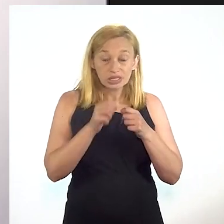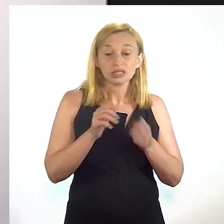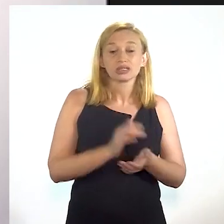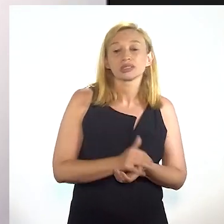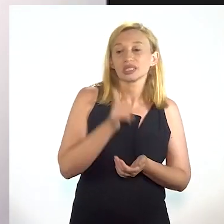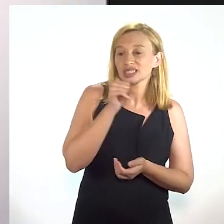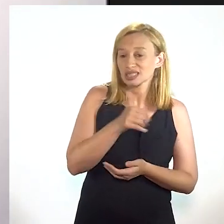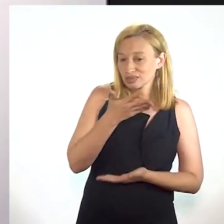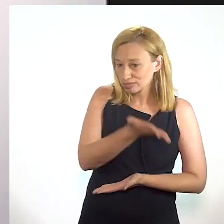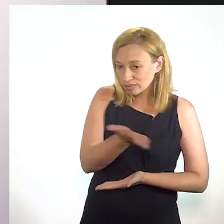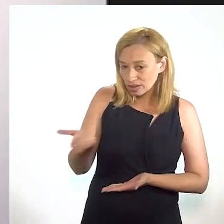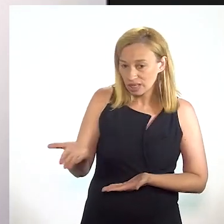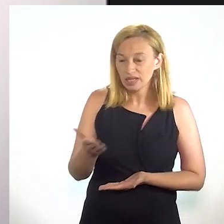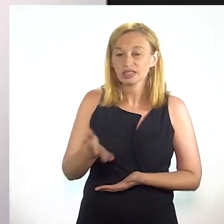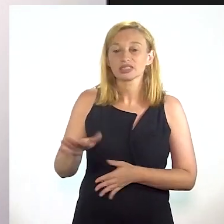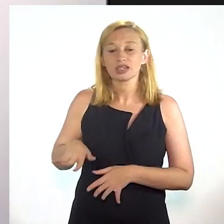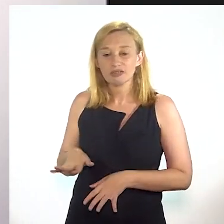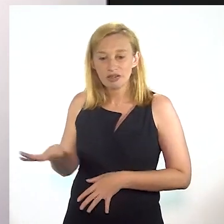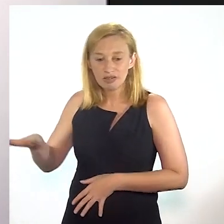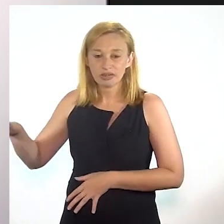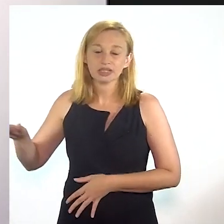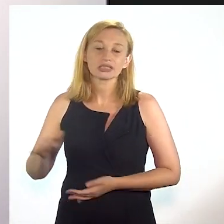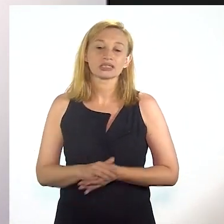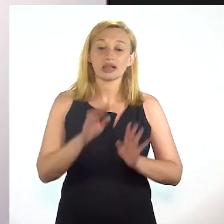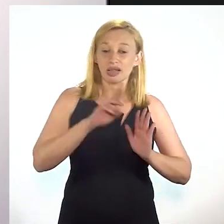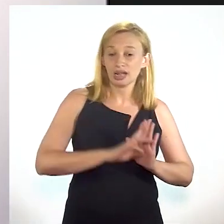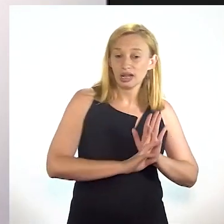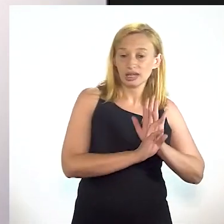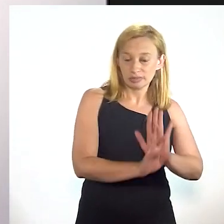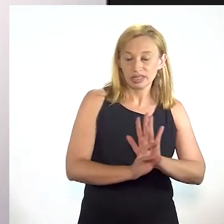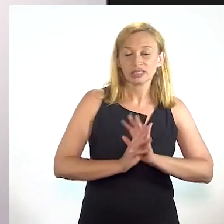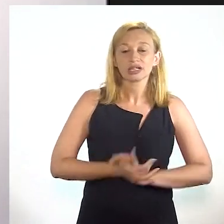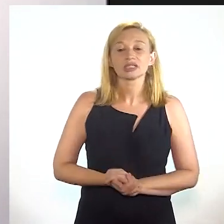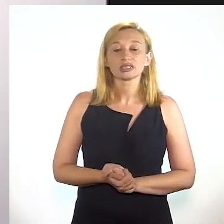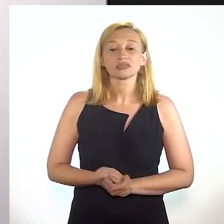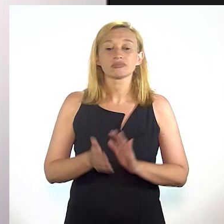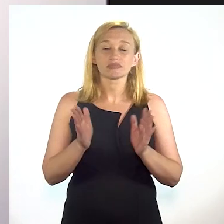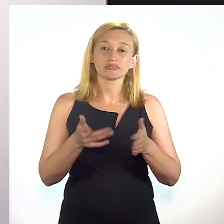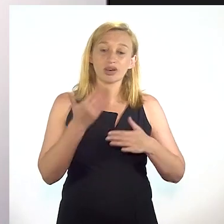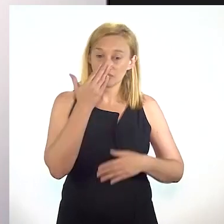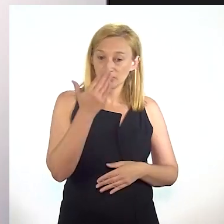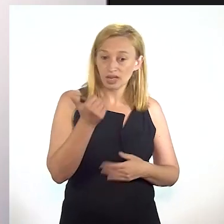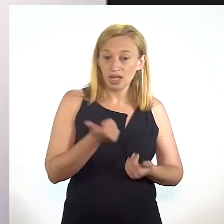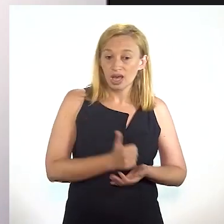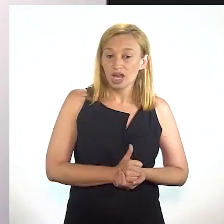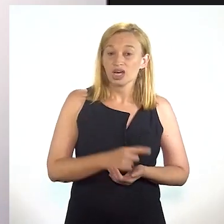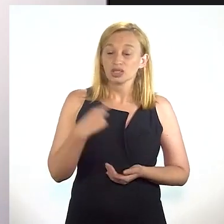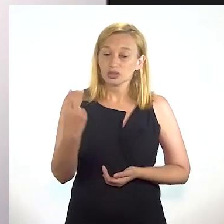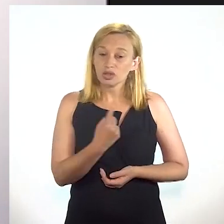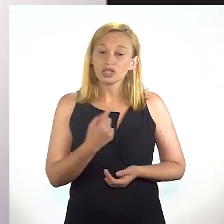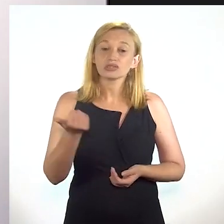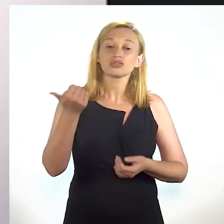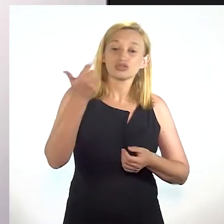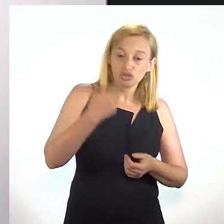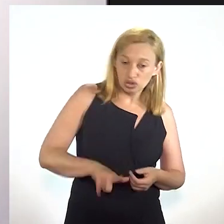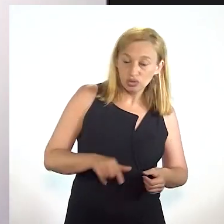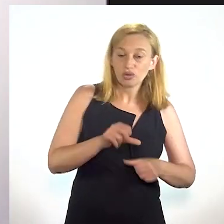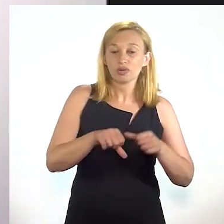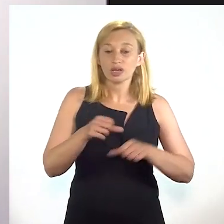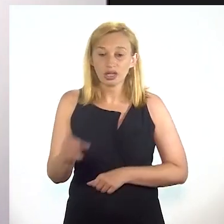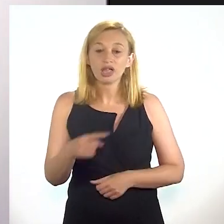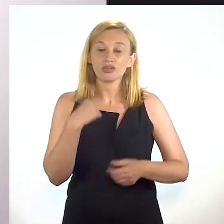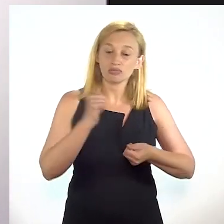e fazer essas entrevistas com essas mulheres das favelas, essas lideranças. Daqui para